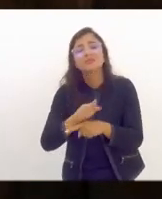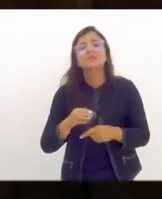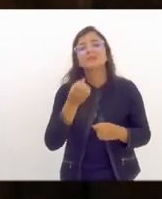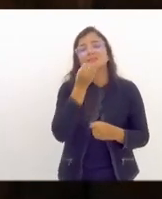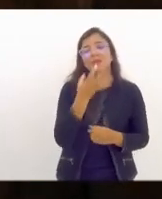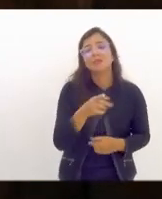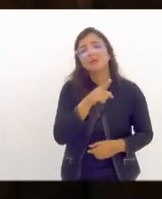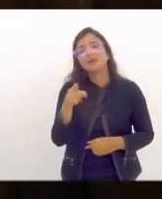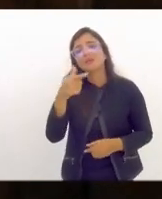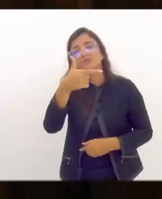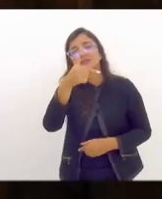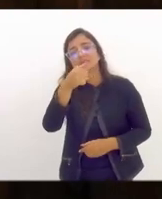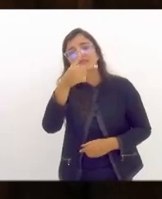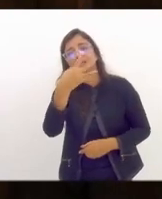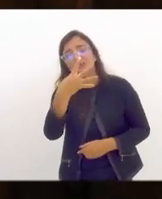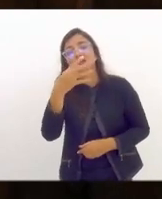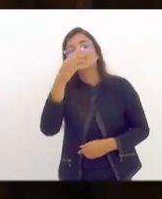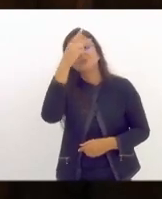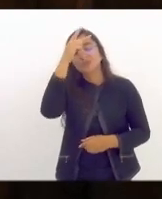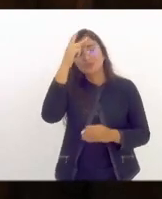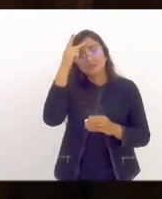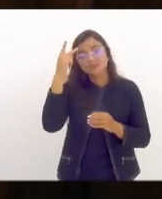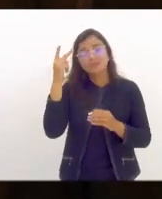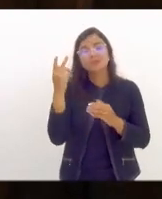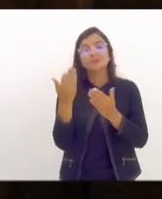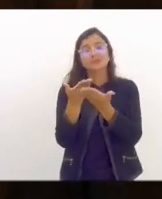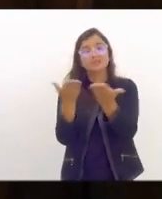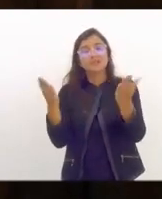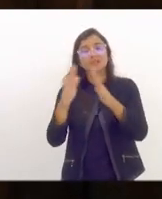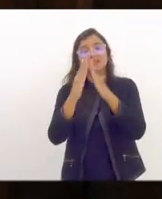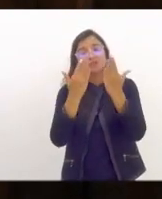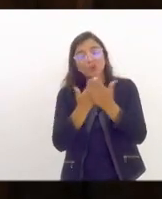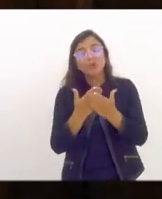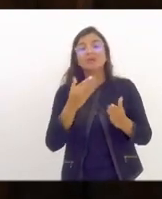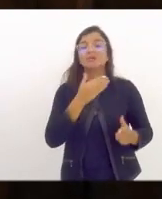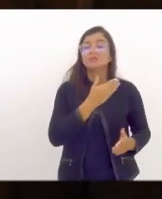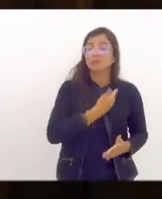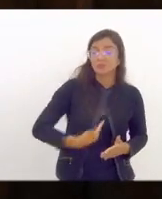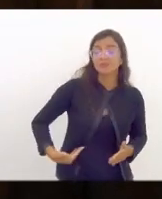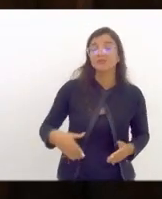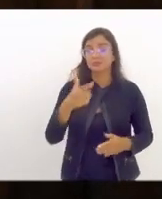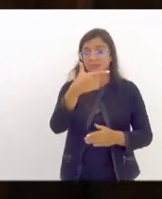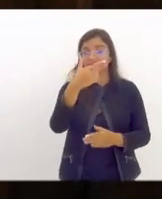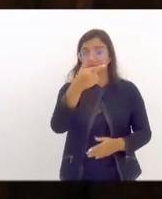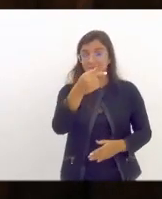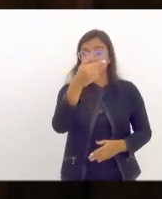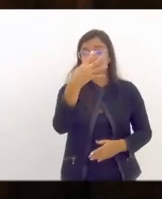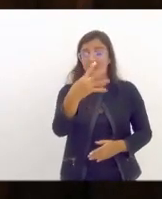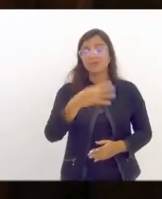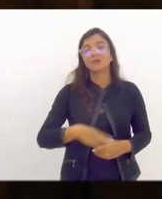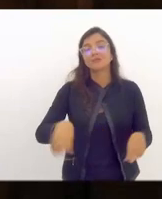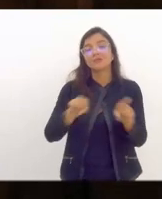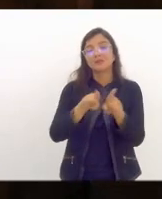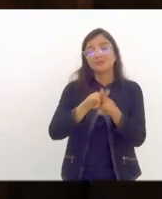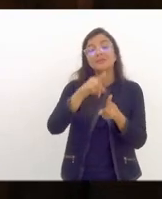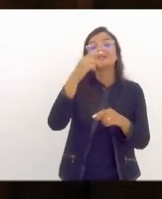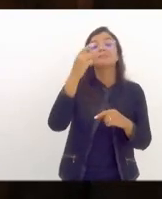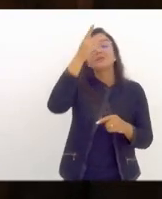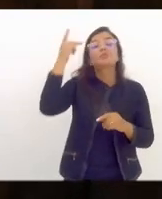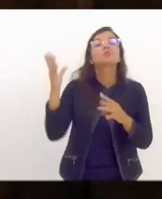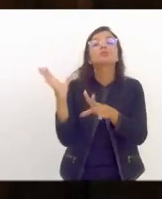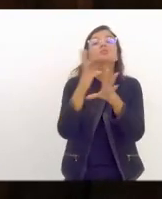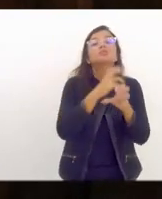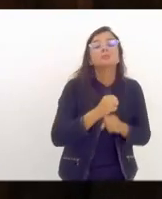274 escolas públicas e um público das Comunidades escolares da ordem 250 mil pessoas